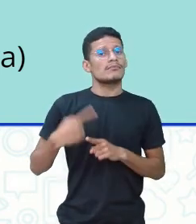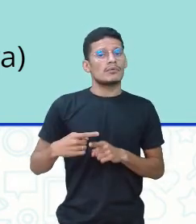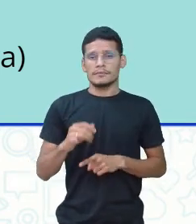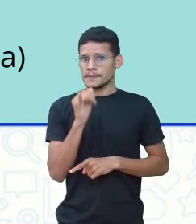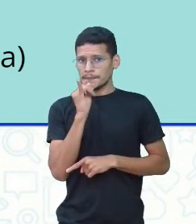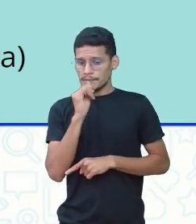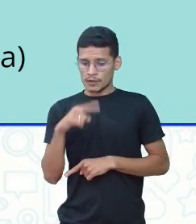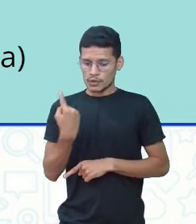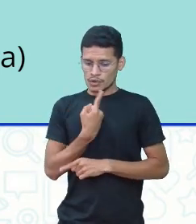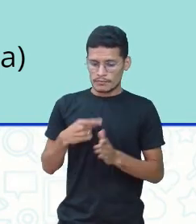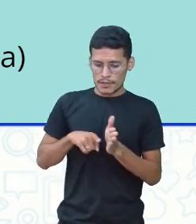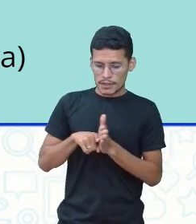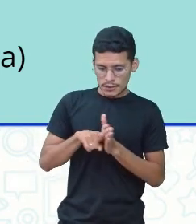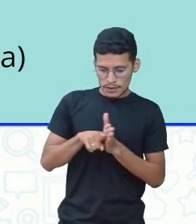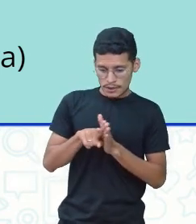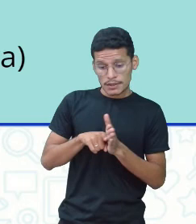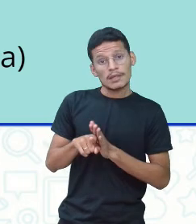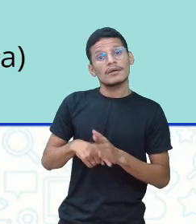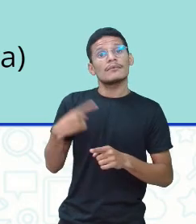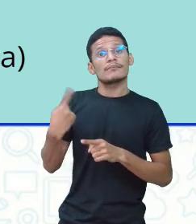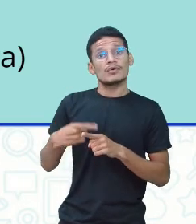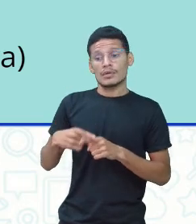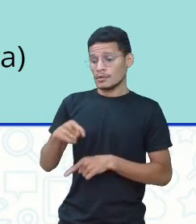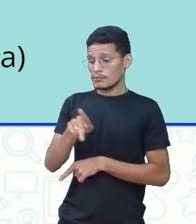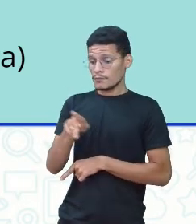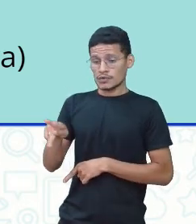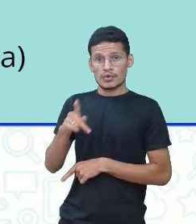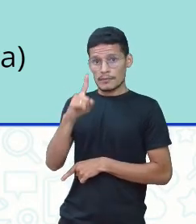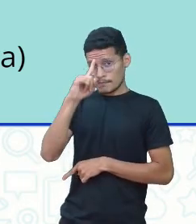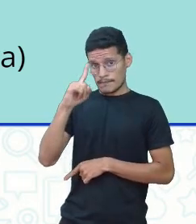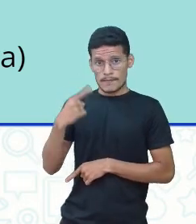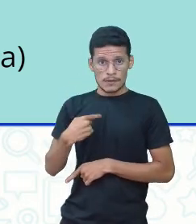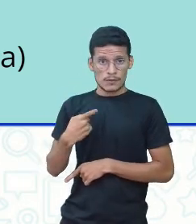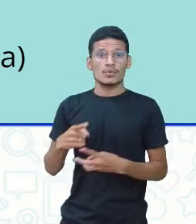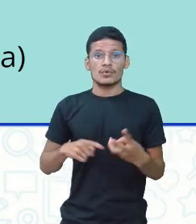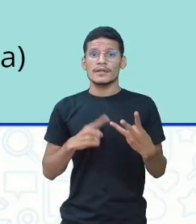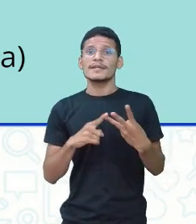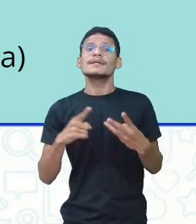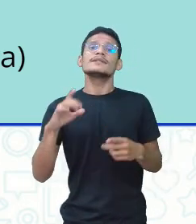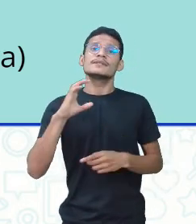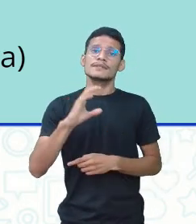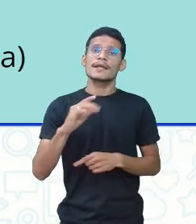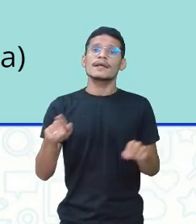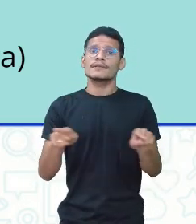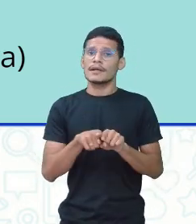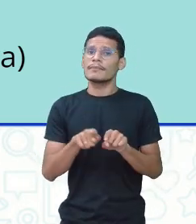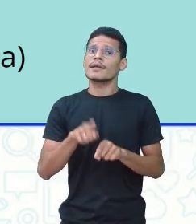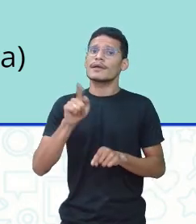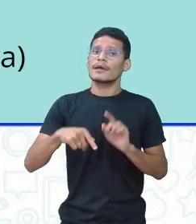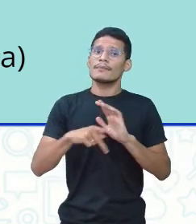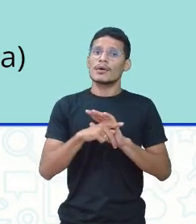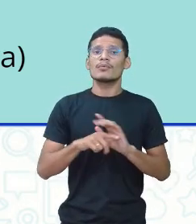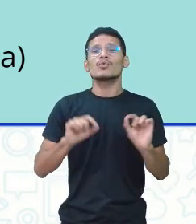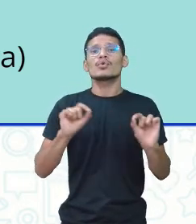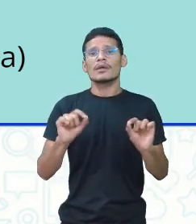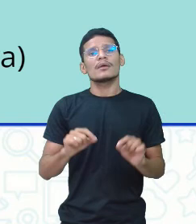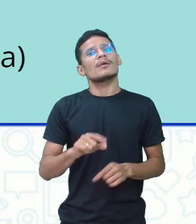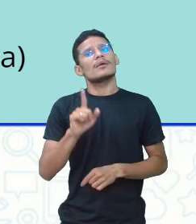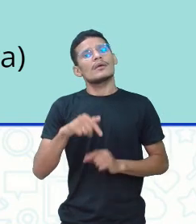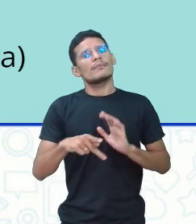gente fez a pesquisa como o professor indicou. Na letra C, também uma conjunção que indica